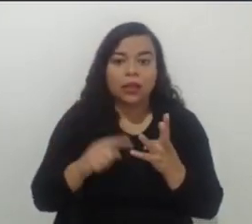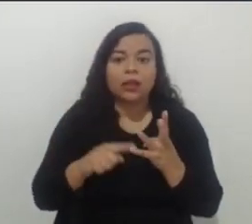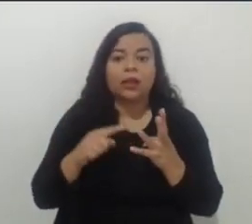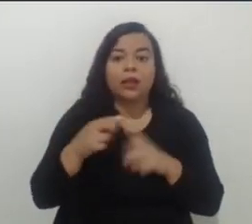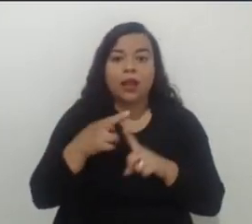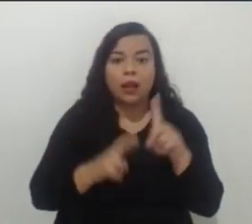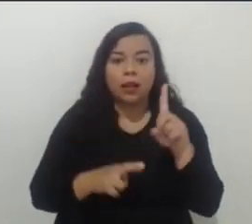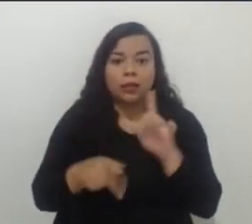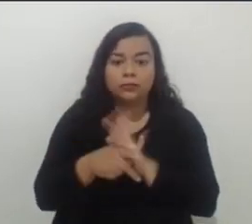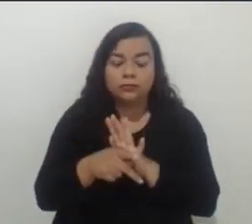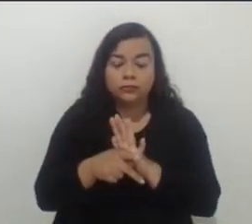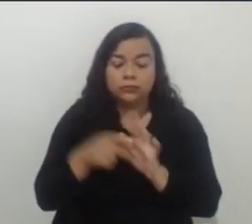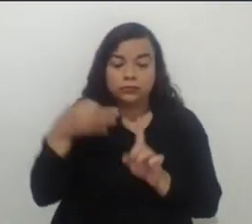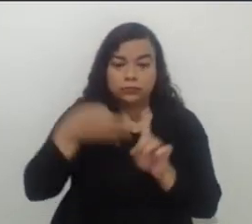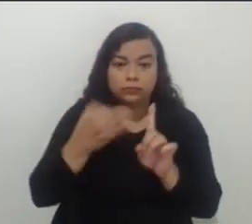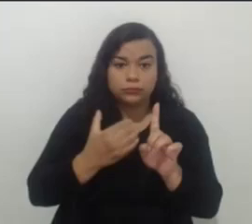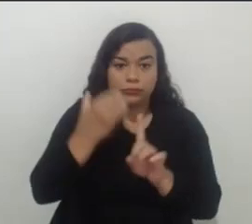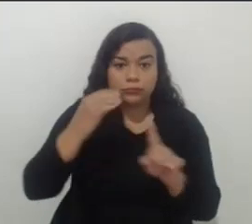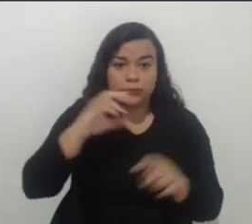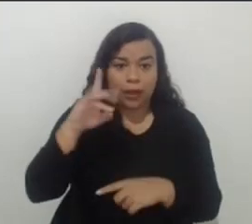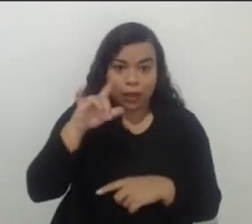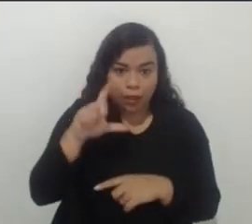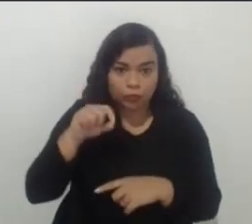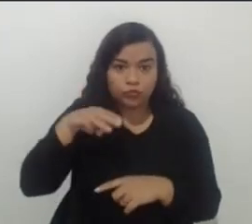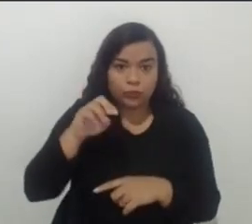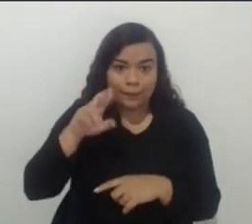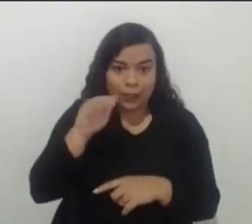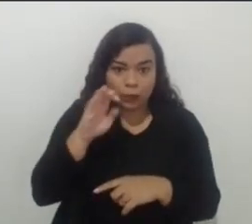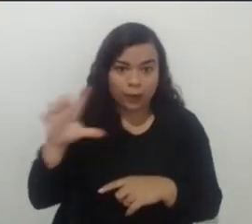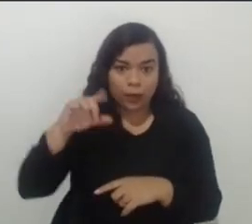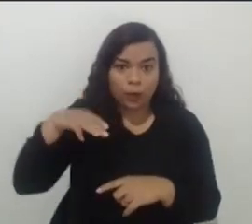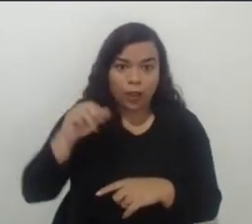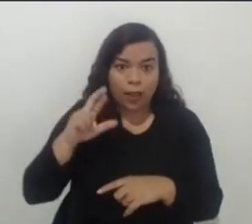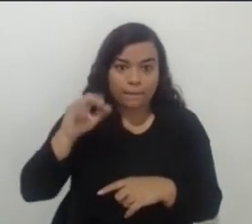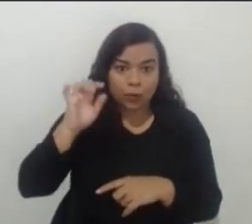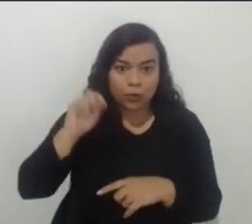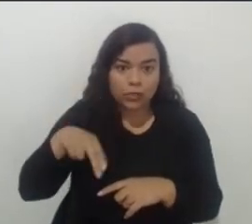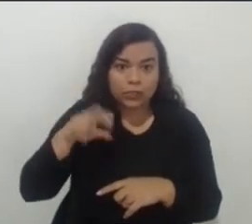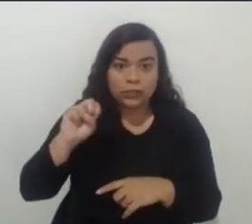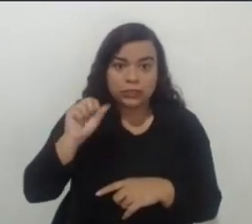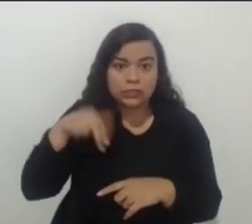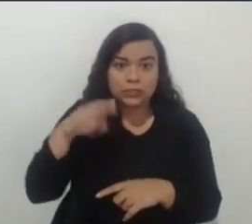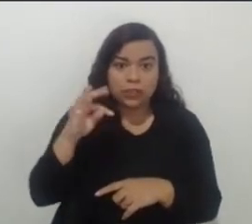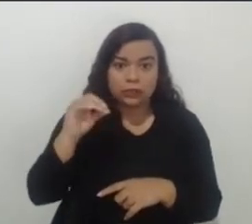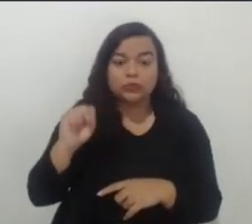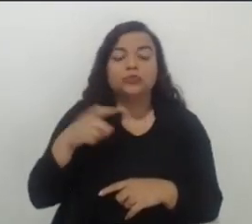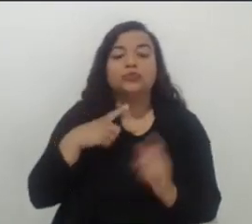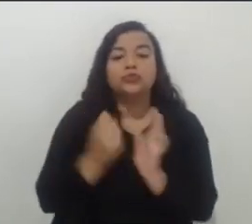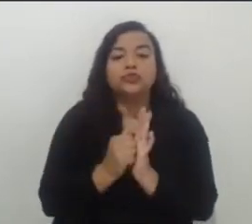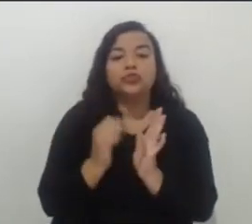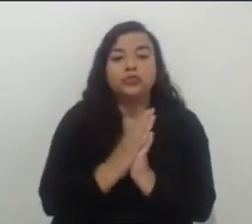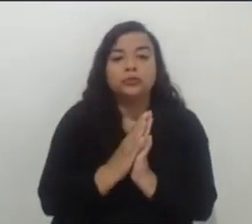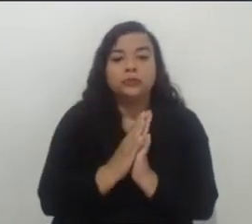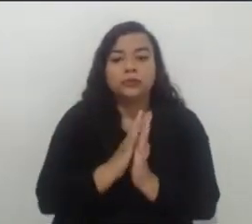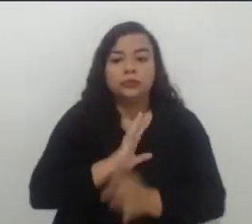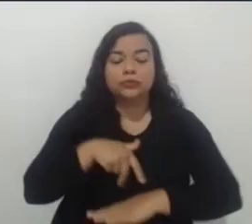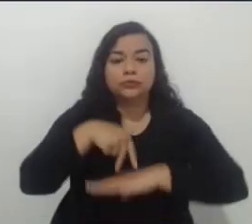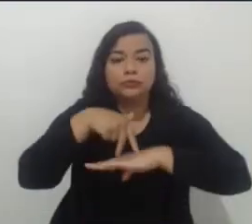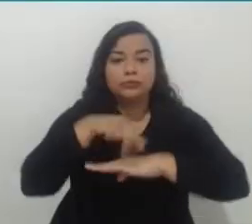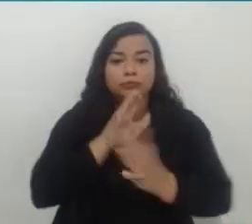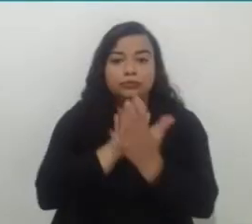do desembargador Cláudio Manuel de Amorim Santos. Tem uma inscrição para sustentação oral.